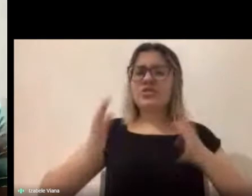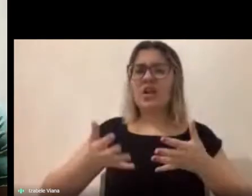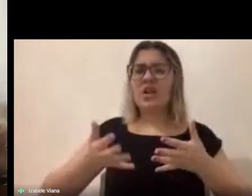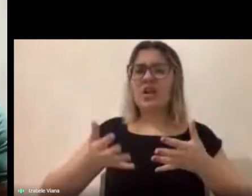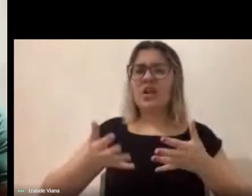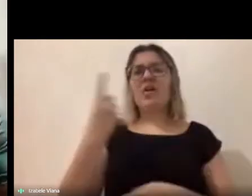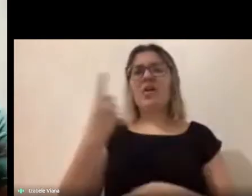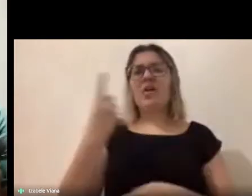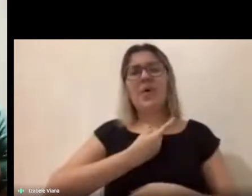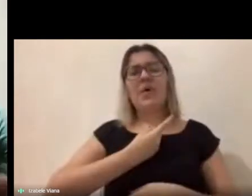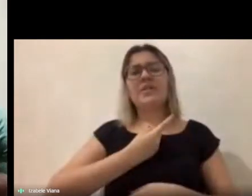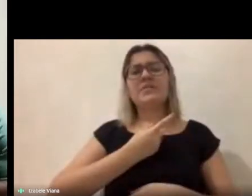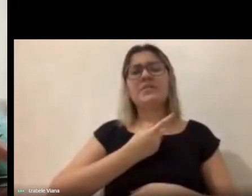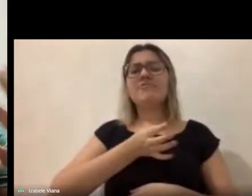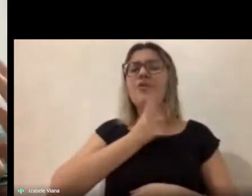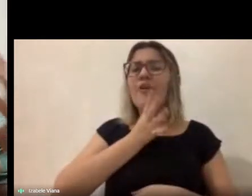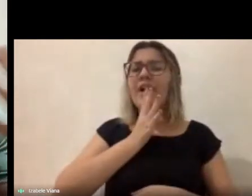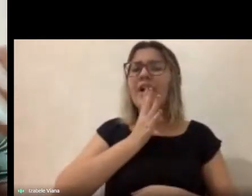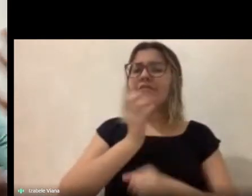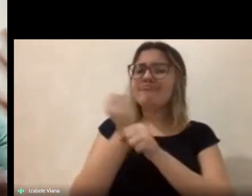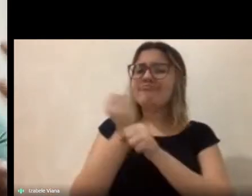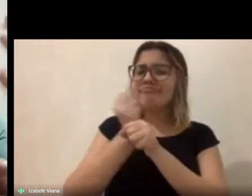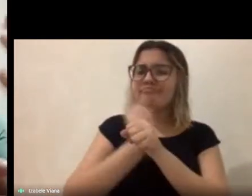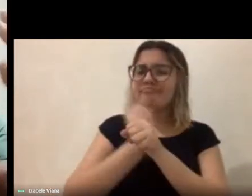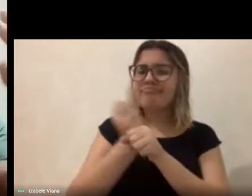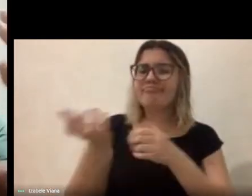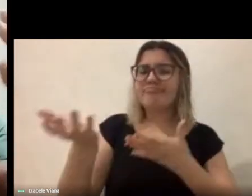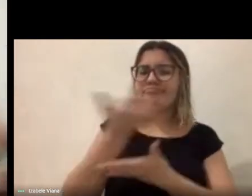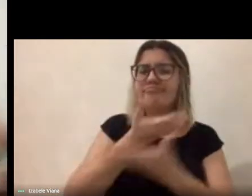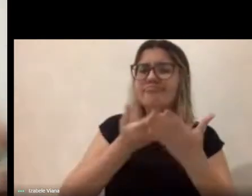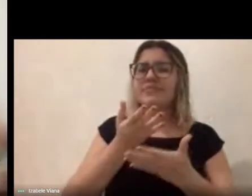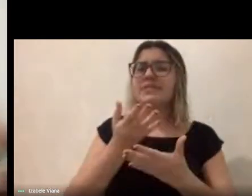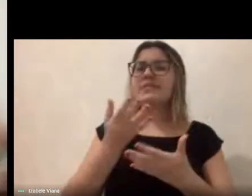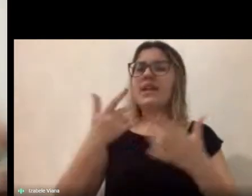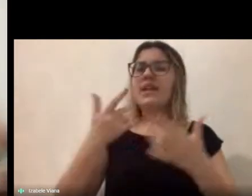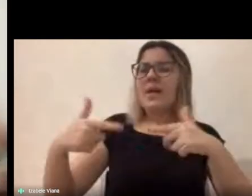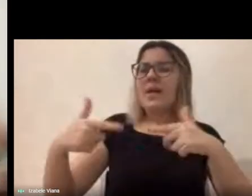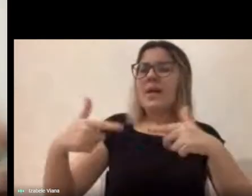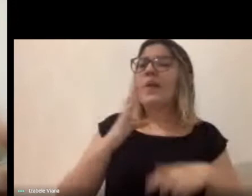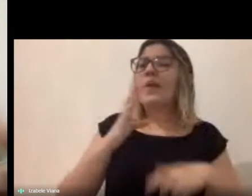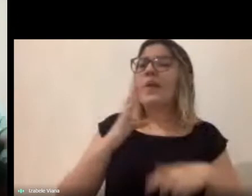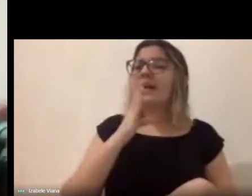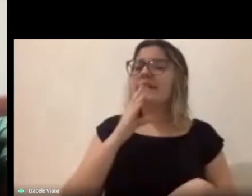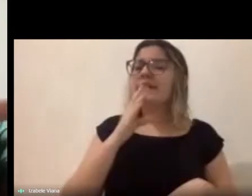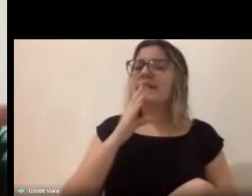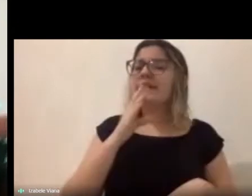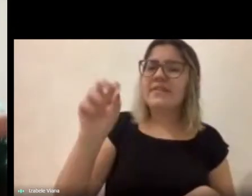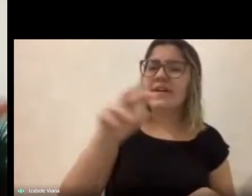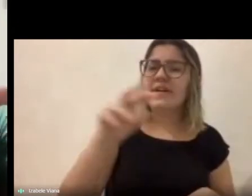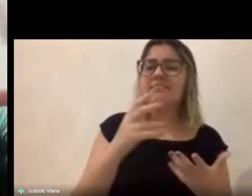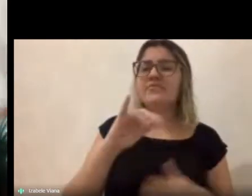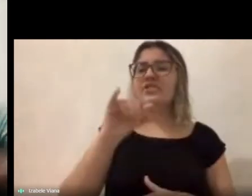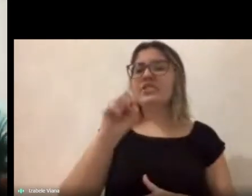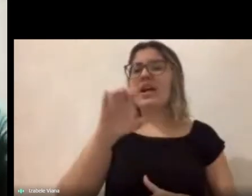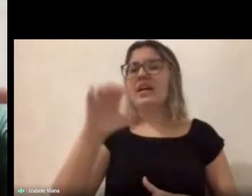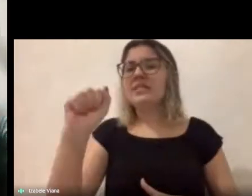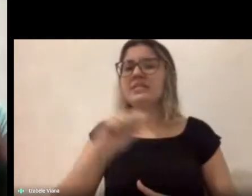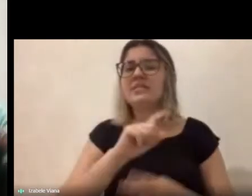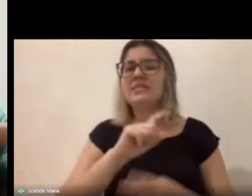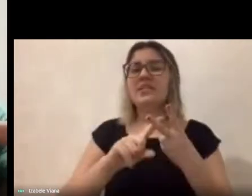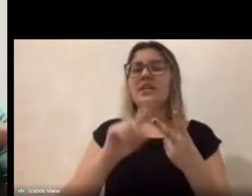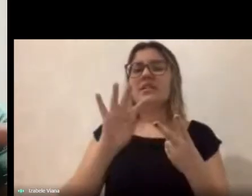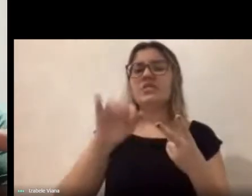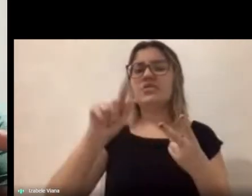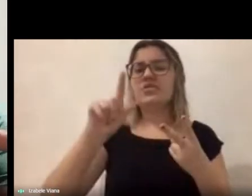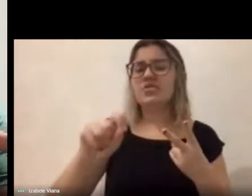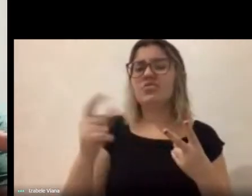conhecendo e vendo um trabalho do outro, tá numa mesa com a Jéssica, contigo, né? Com artistas que estão